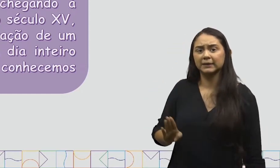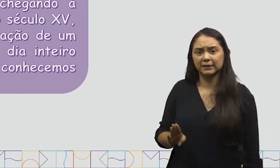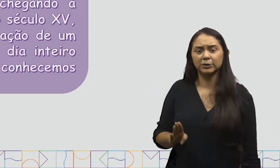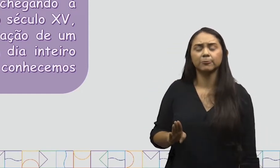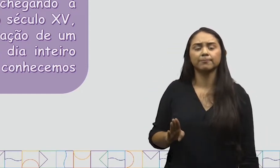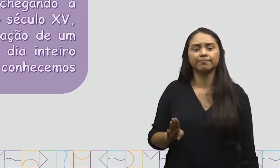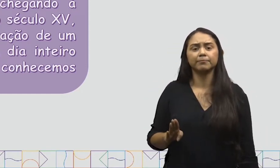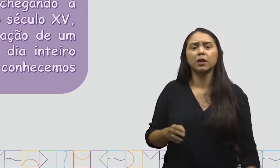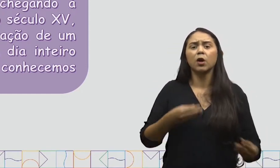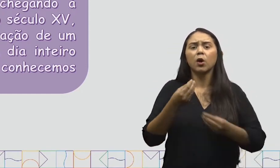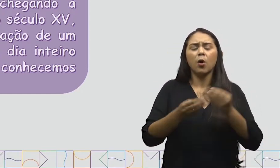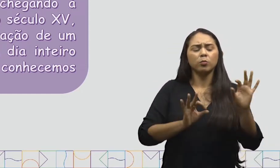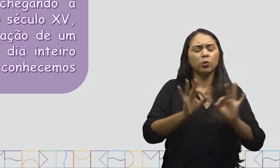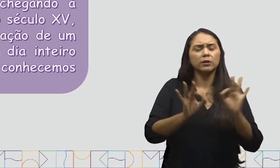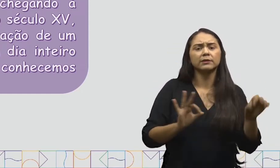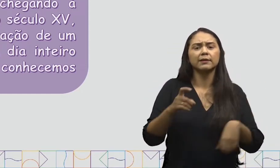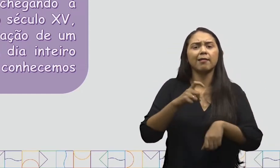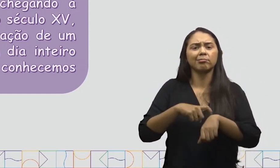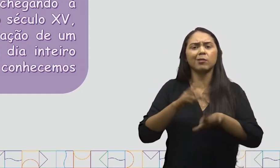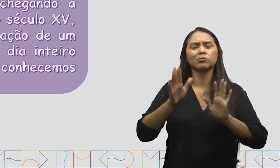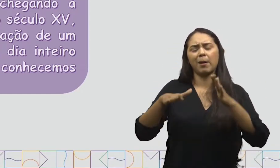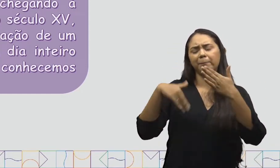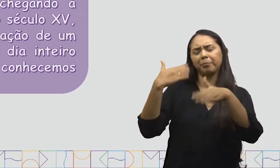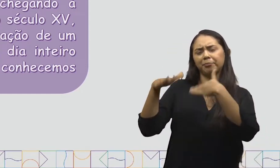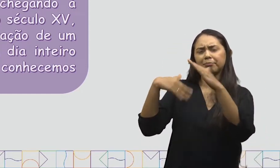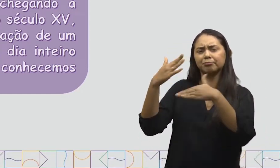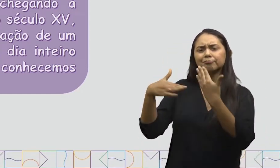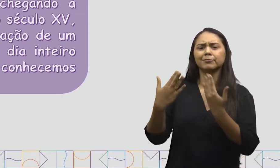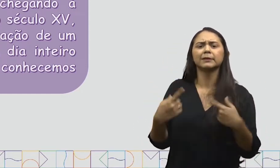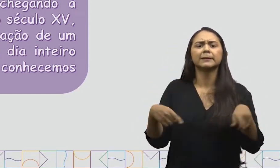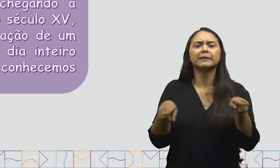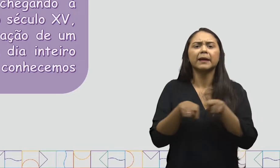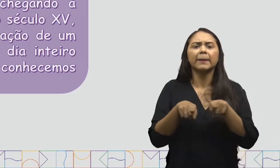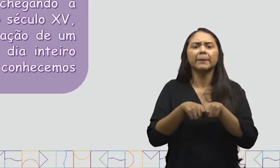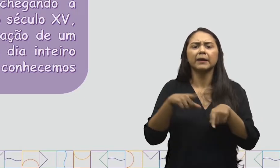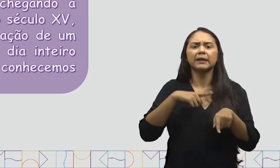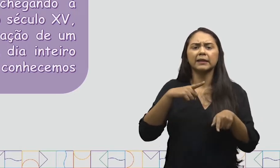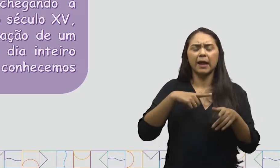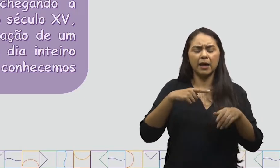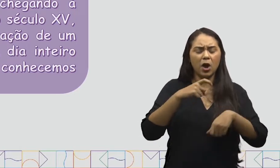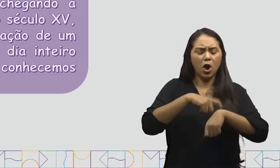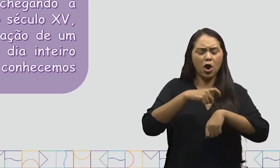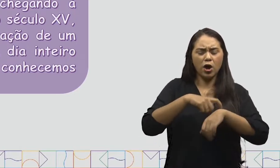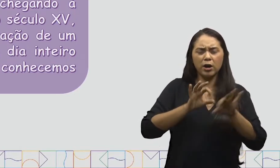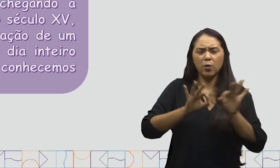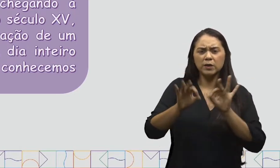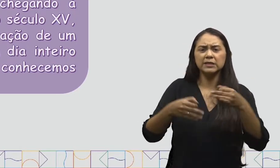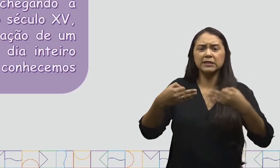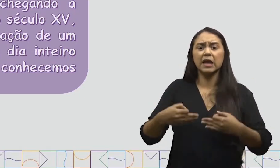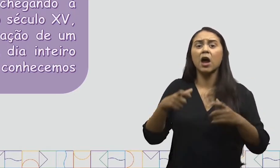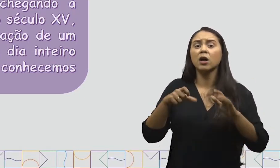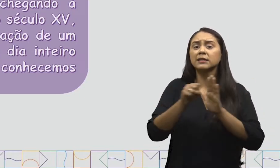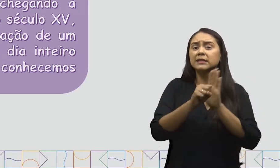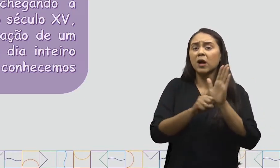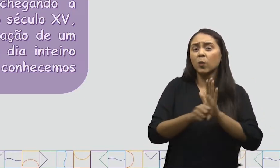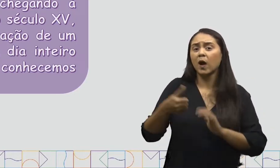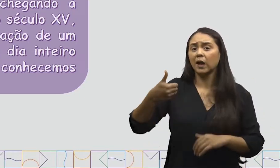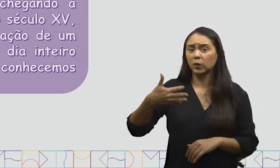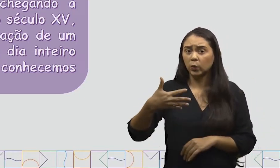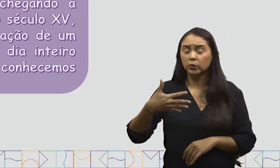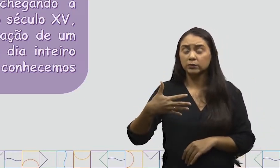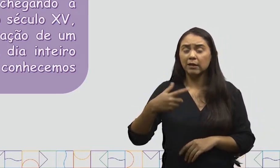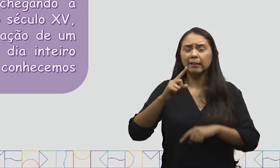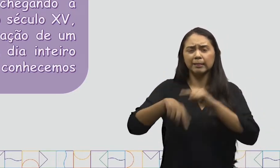As formas de medir o tempo foram evoluindo, chegando à divisão em horas no século XIV. Já no